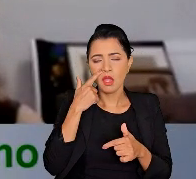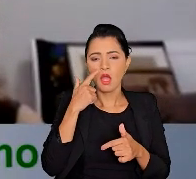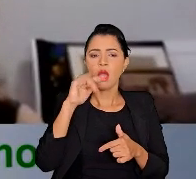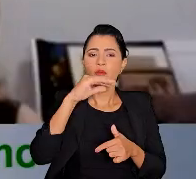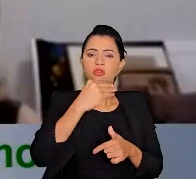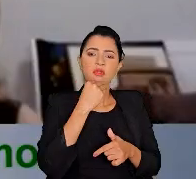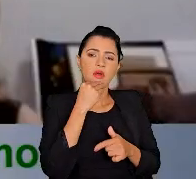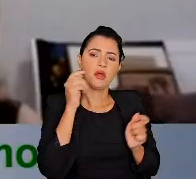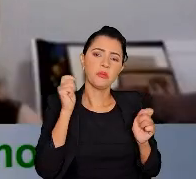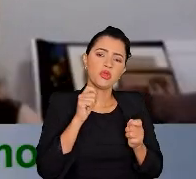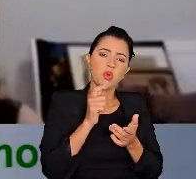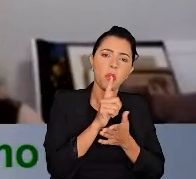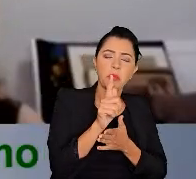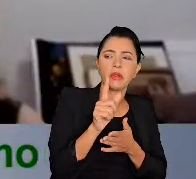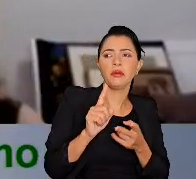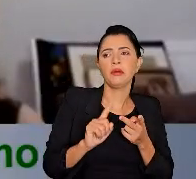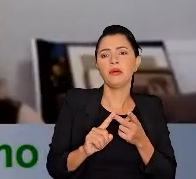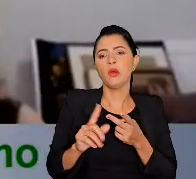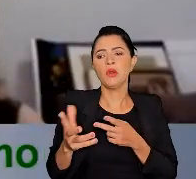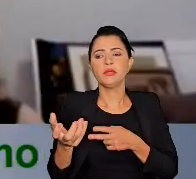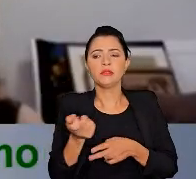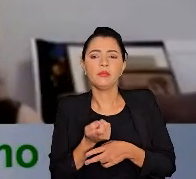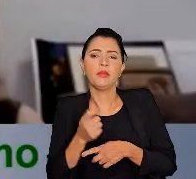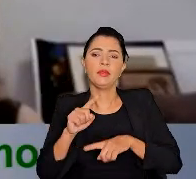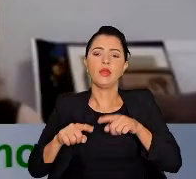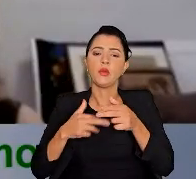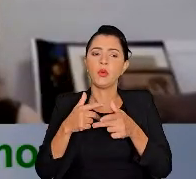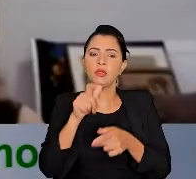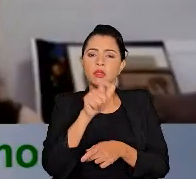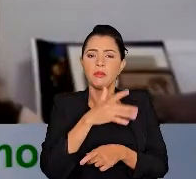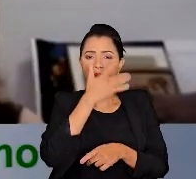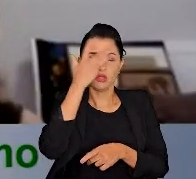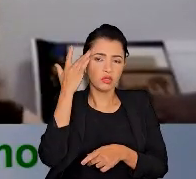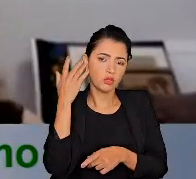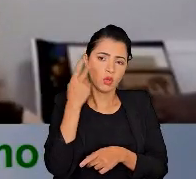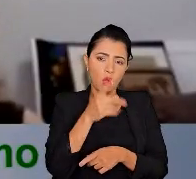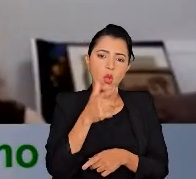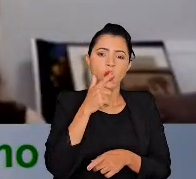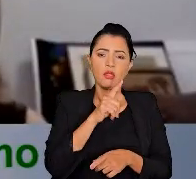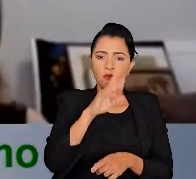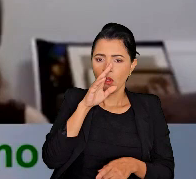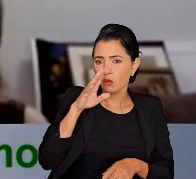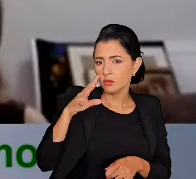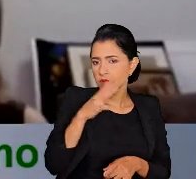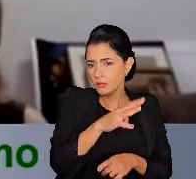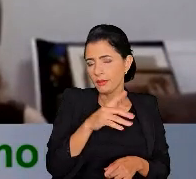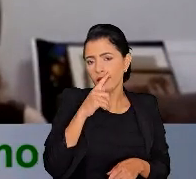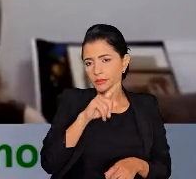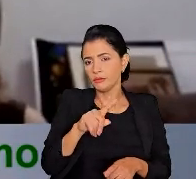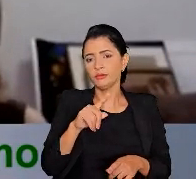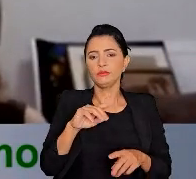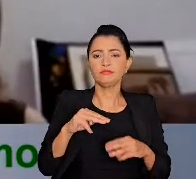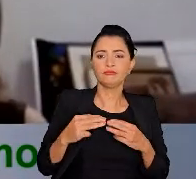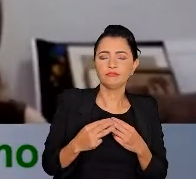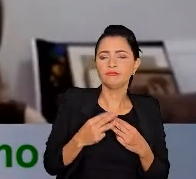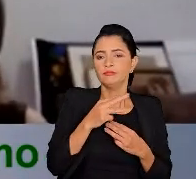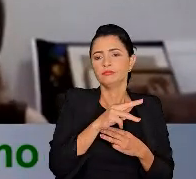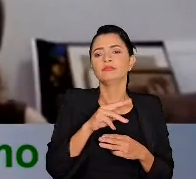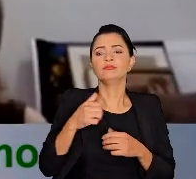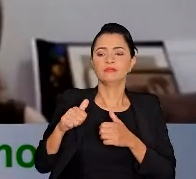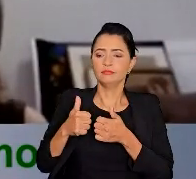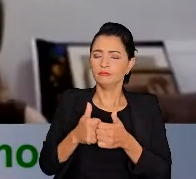comprar uma indulgência ou receber os bens daquela pessoa que tinha sido acusada de judaizante, ou seja, a Inquisição